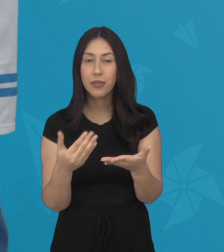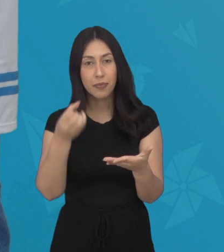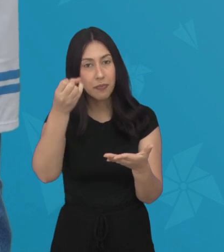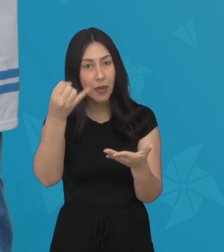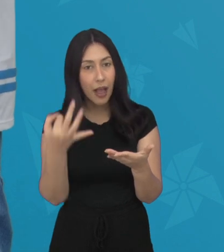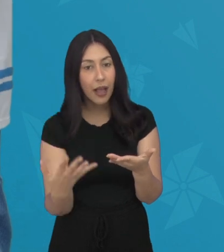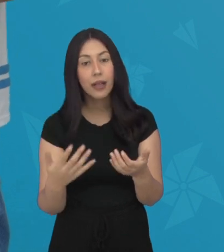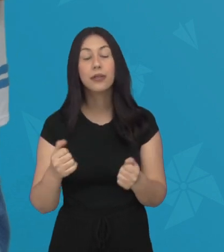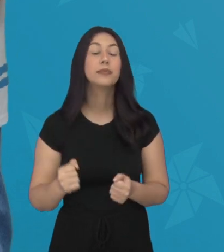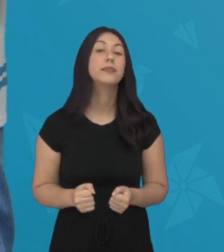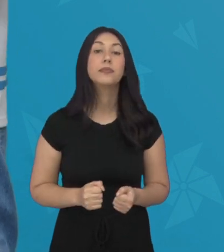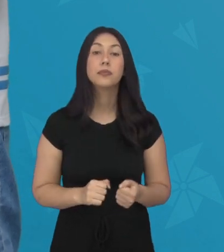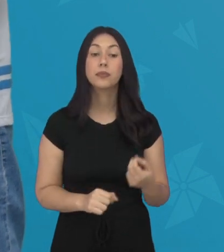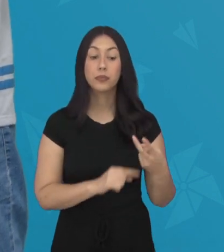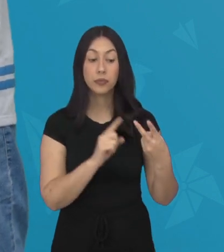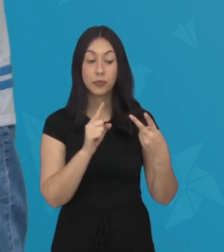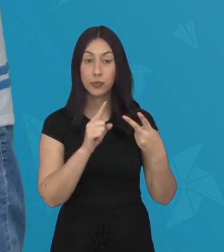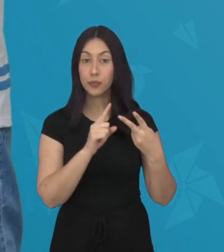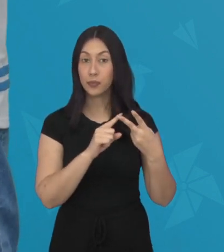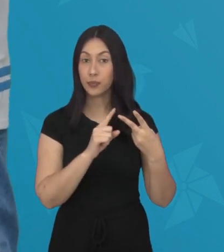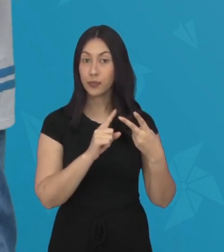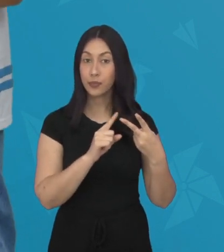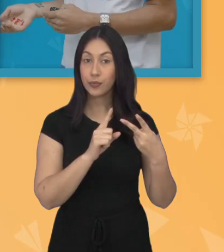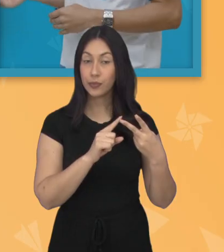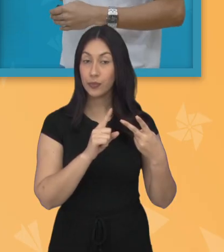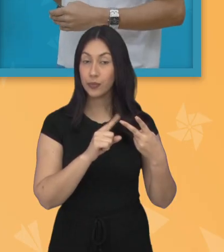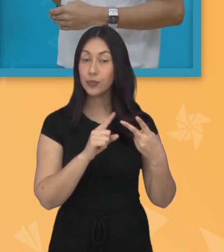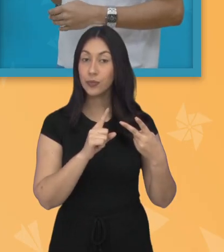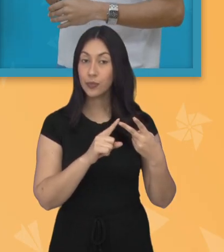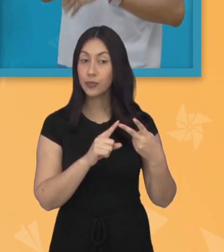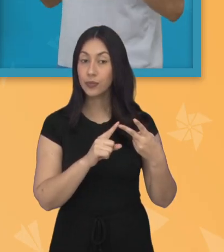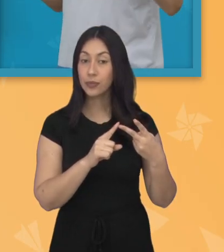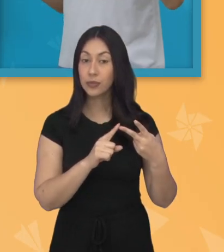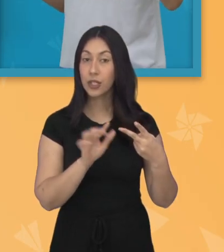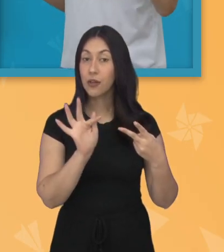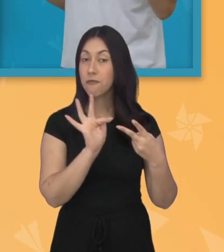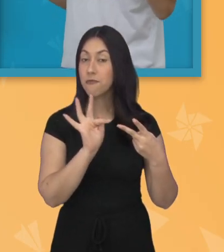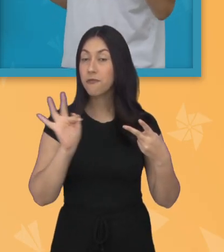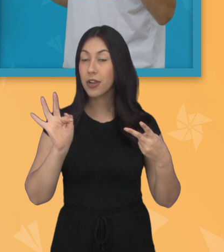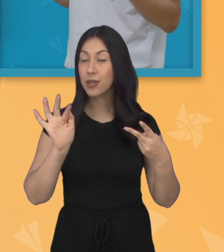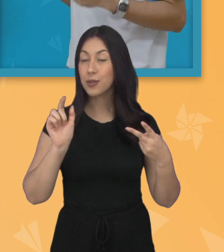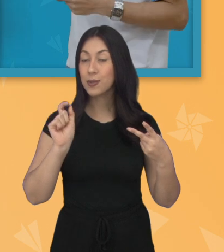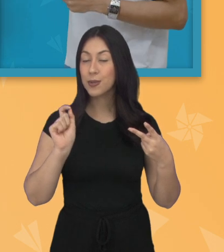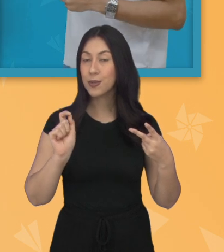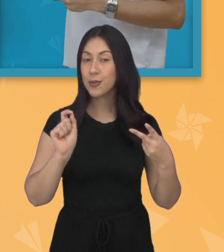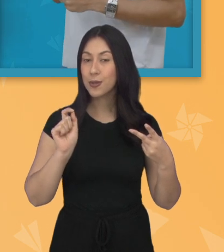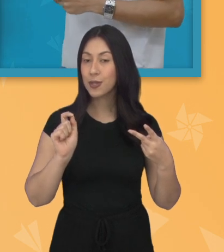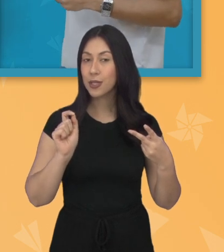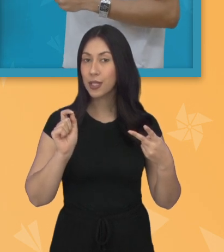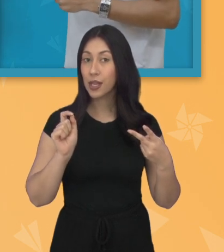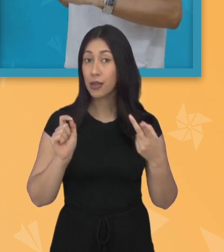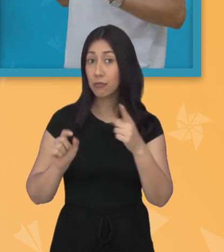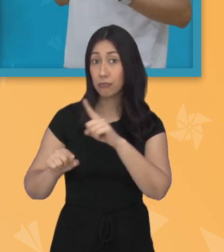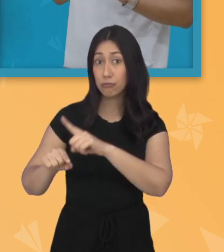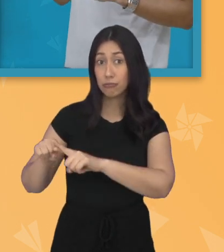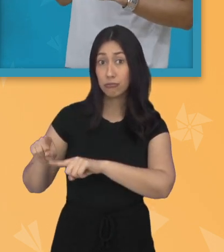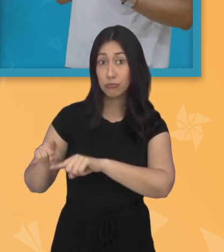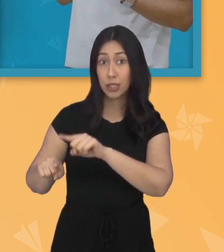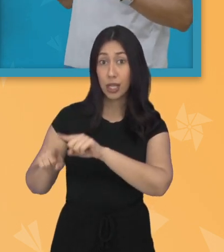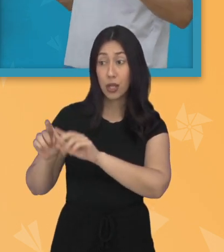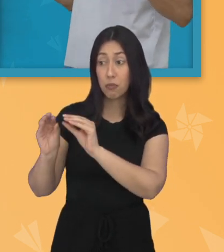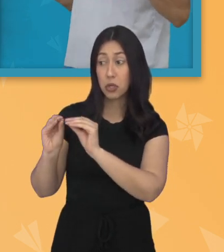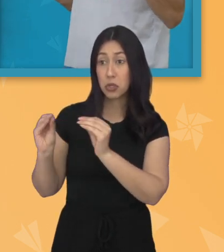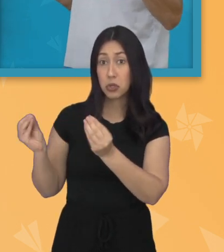também. Já a lei de Proust, ela é enunciada da seguinte maneira: uma determinada substância